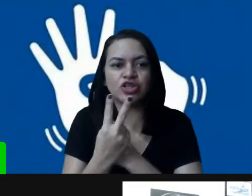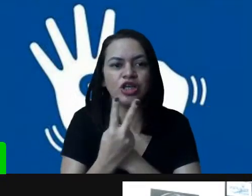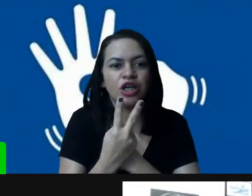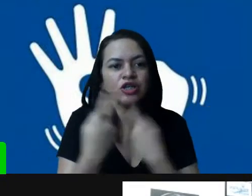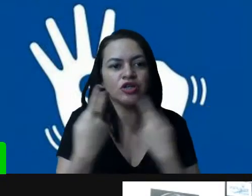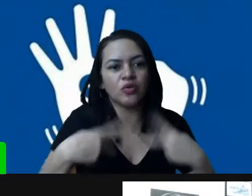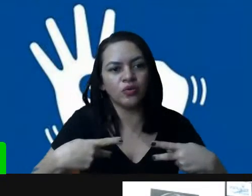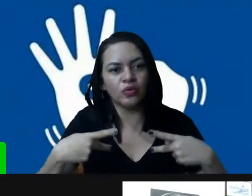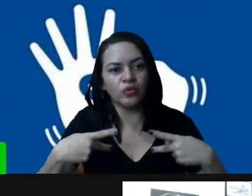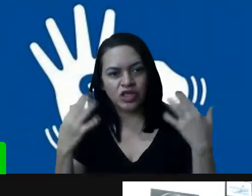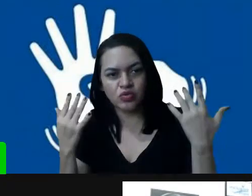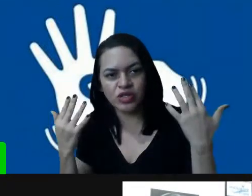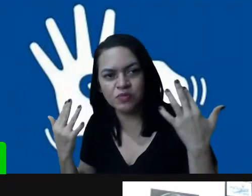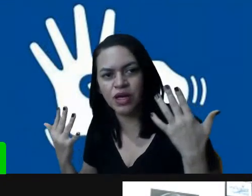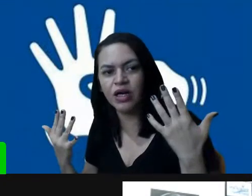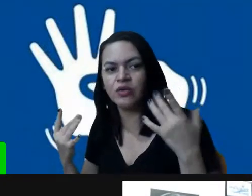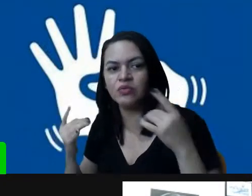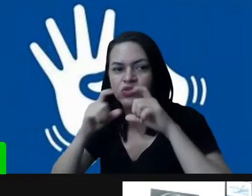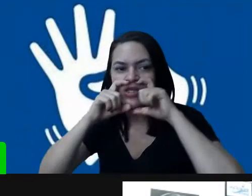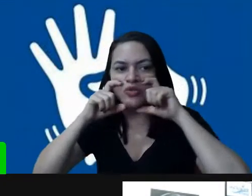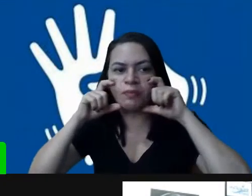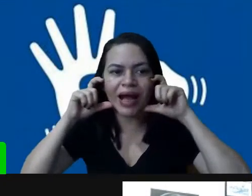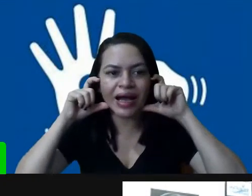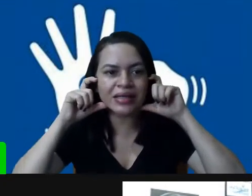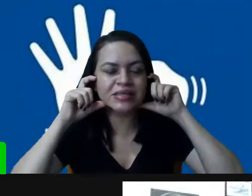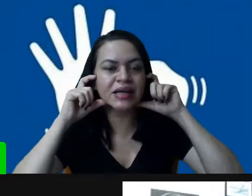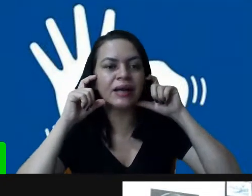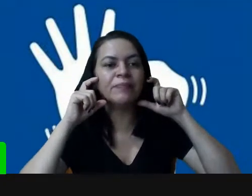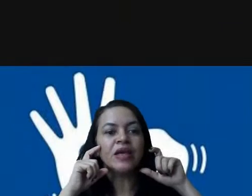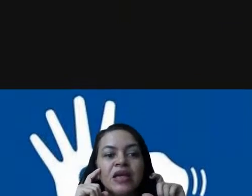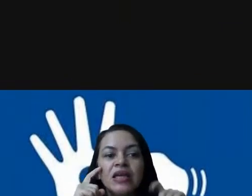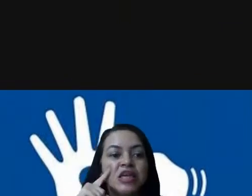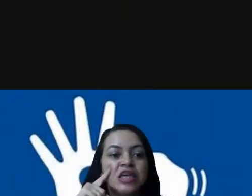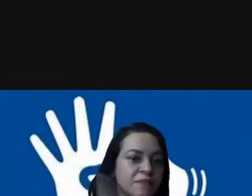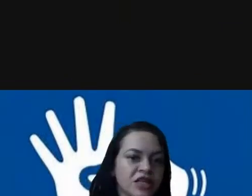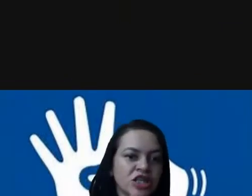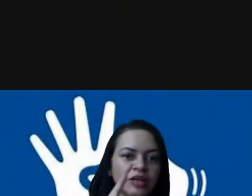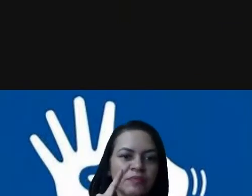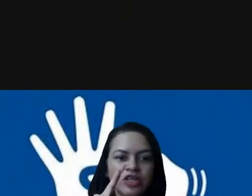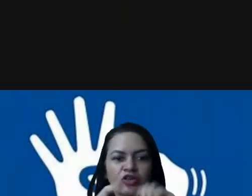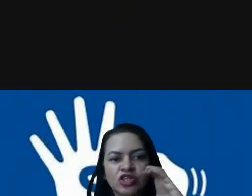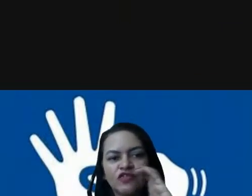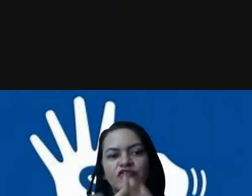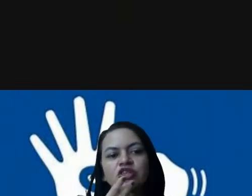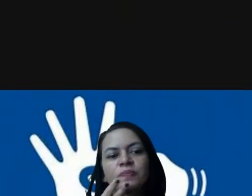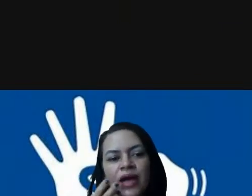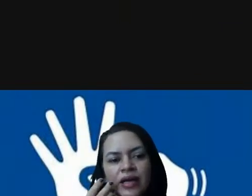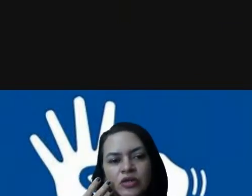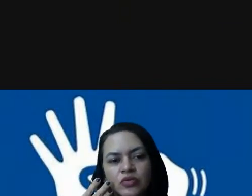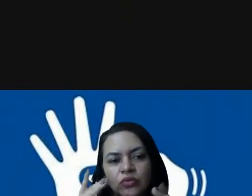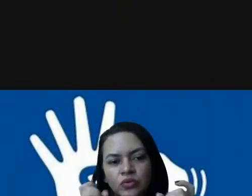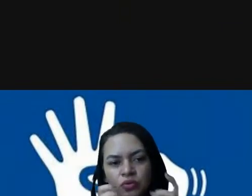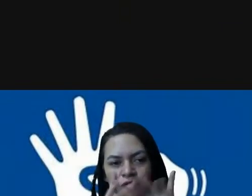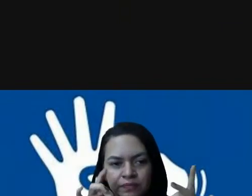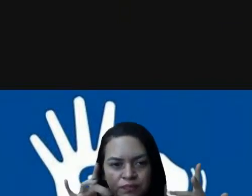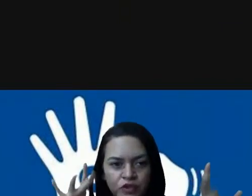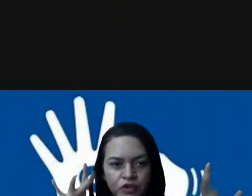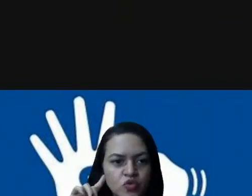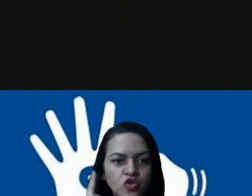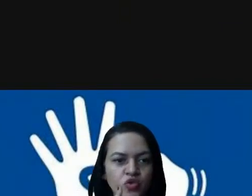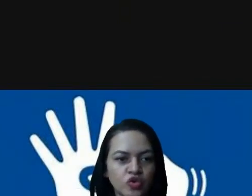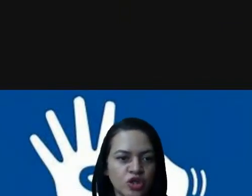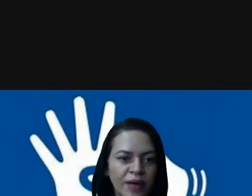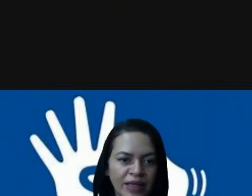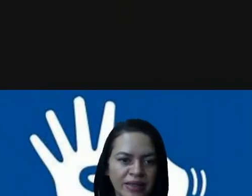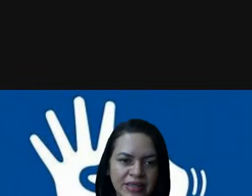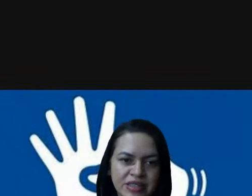de higiene, com as suas mãos, usando máscara. E imediatamente eu tive o feedback de